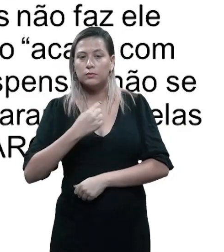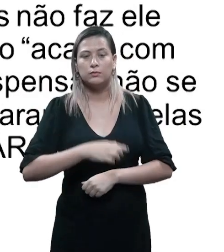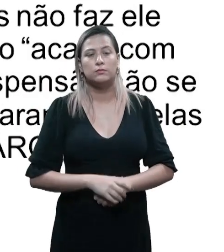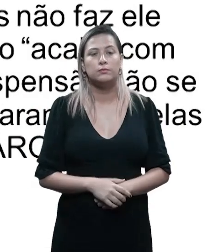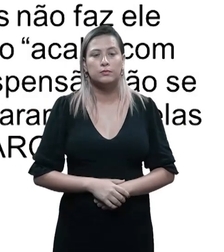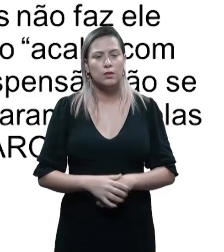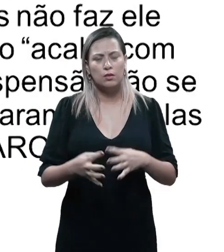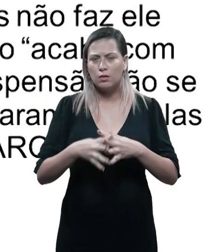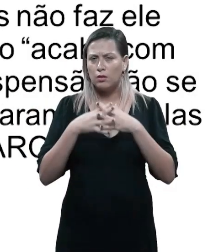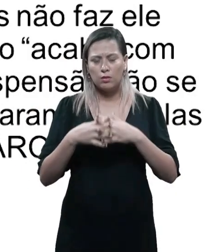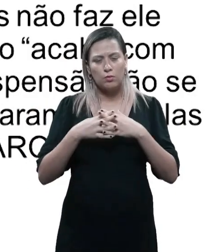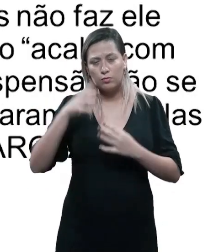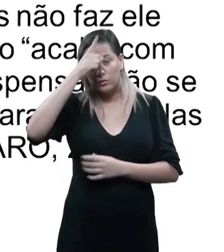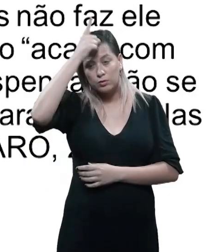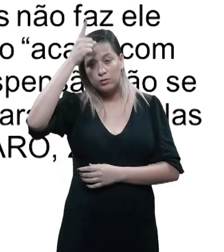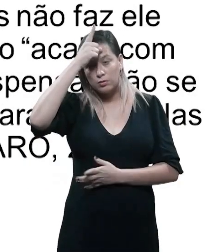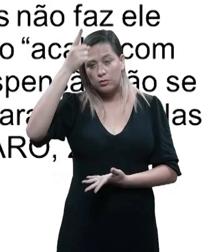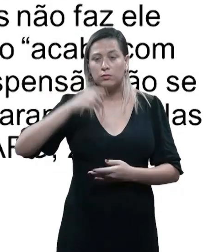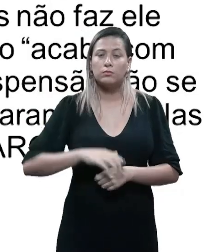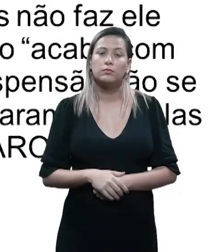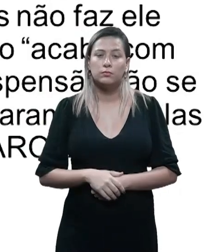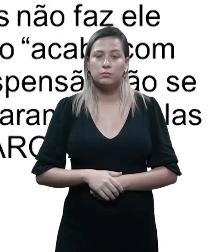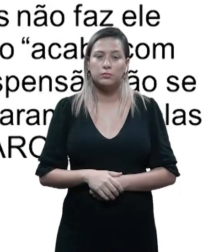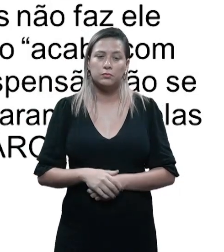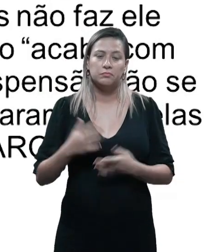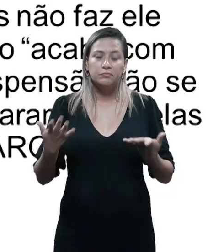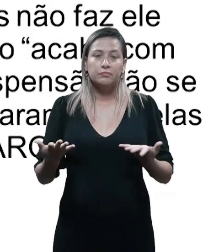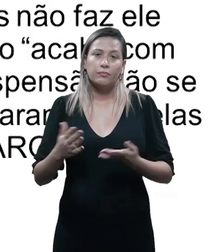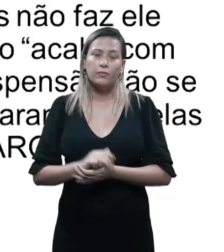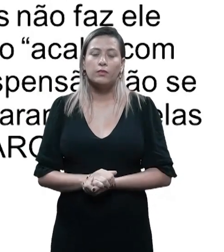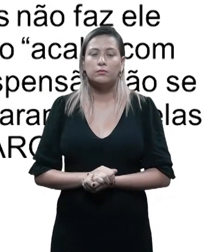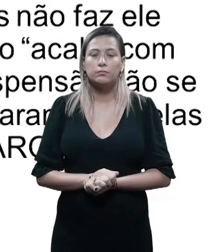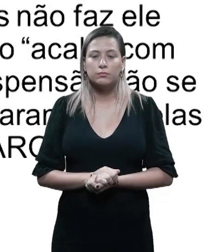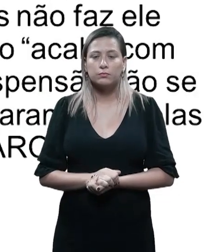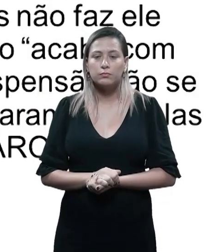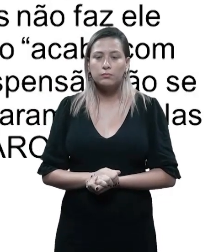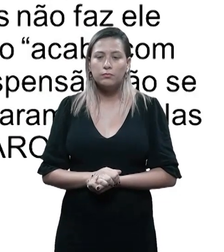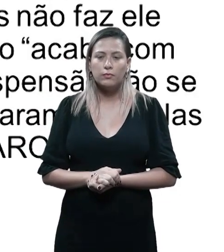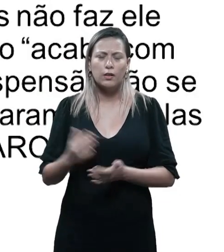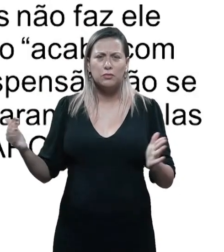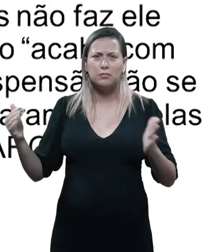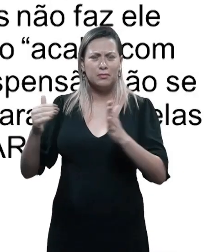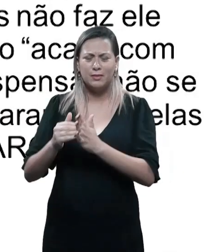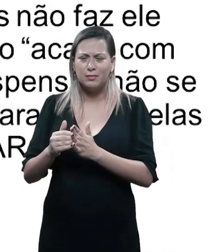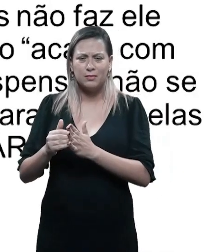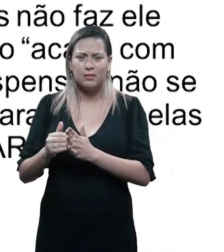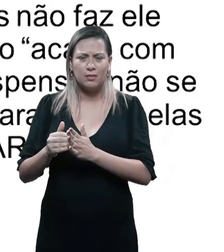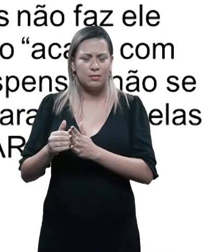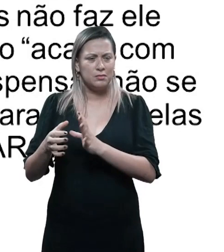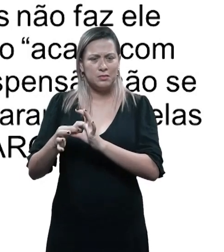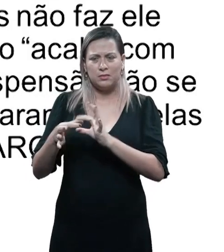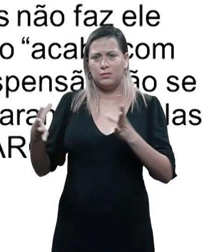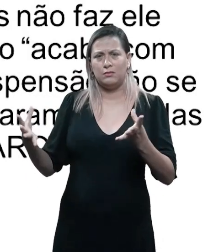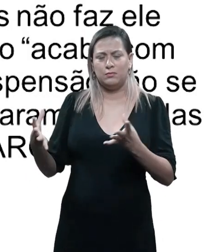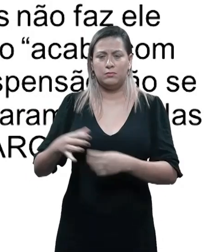imagem, certo? Não confundir com ideias como a de finais abertos. Mesmo que